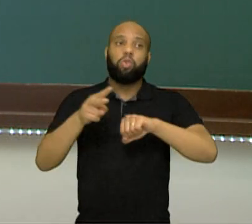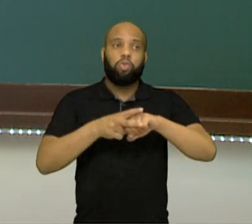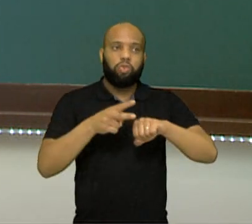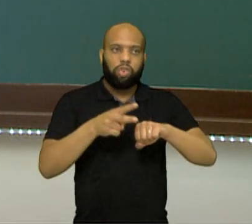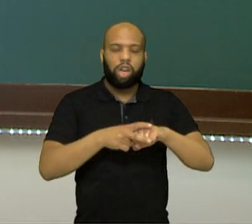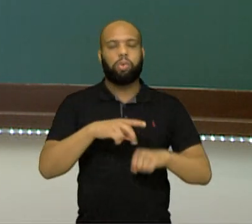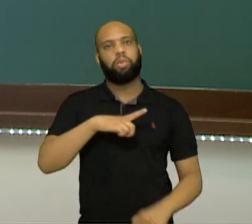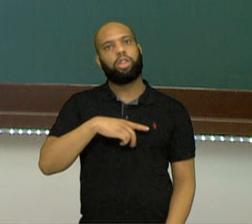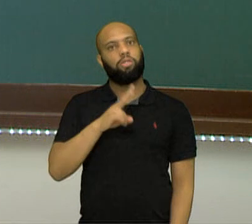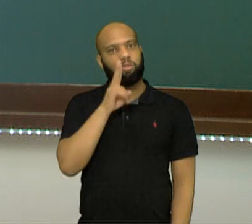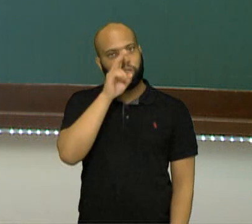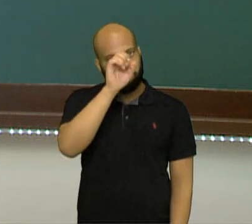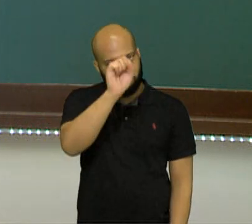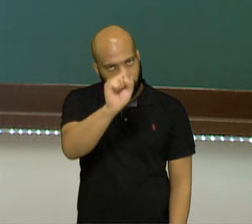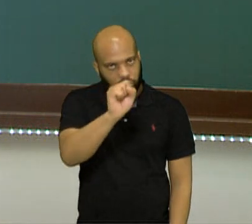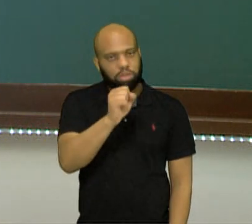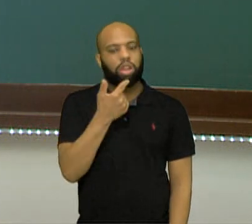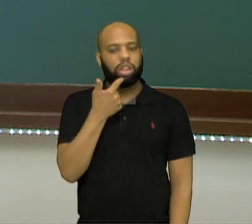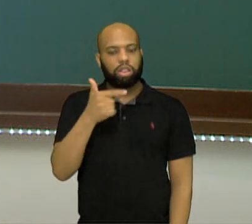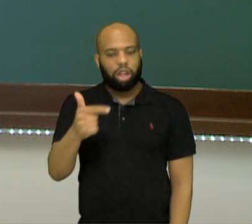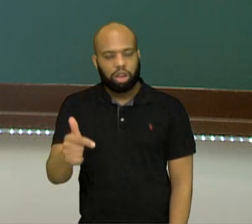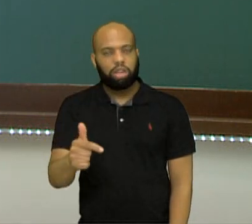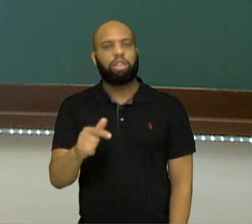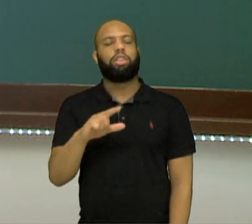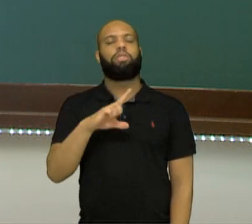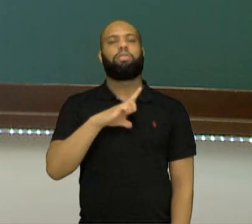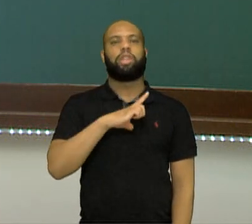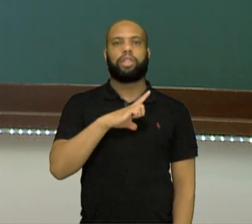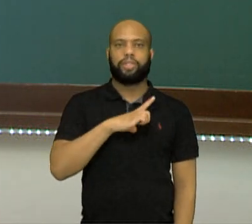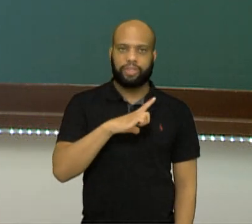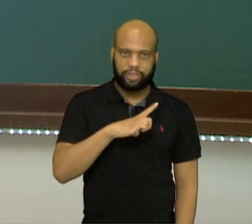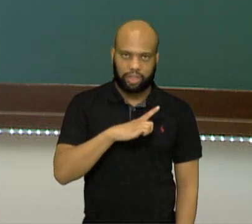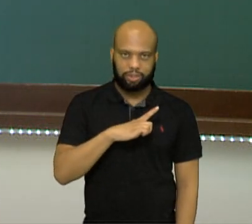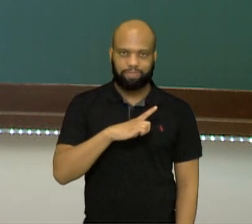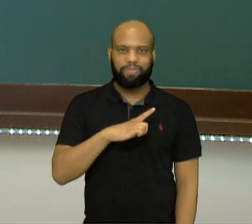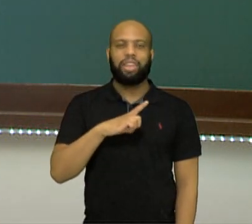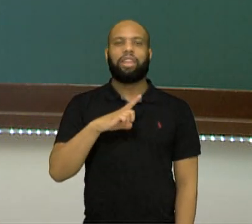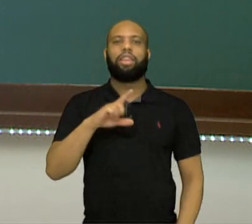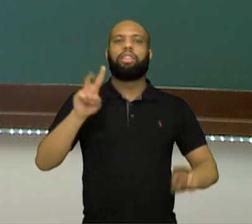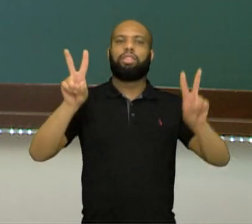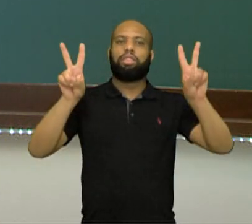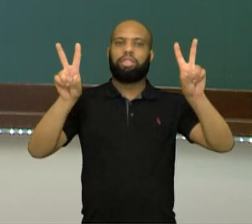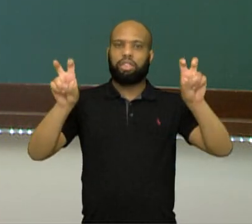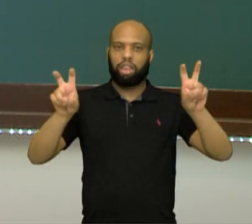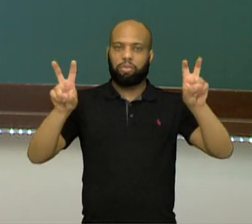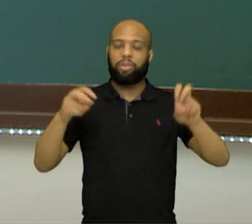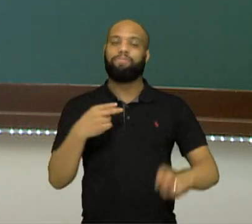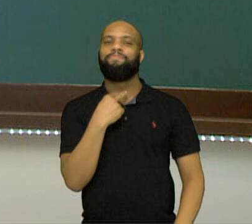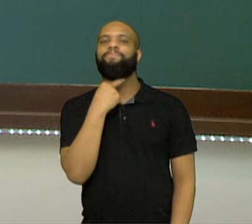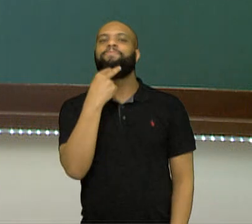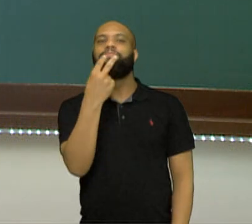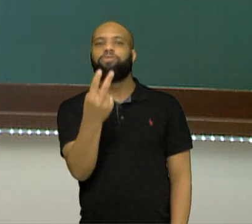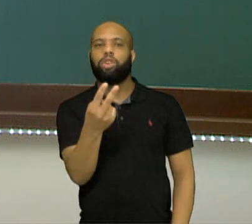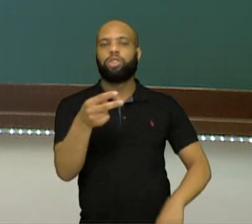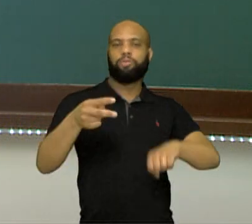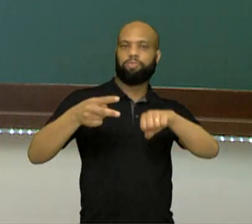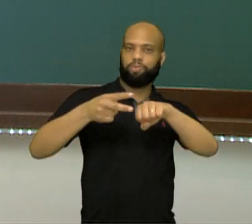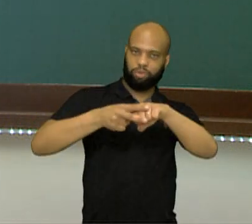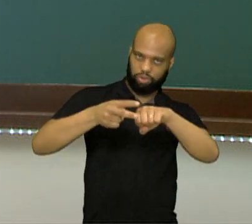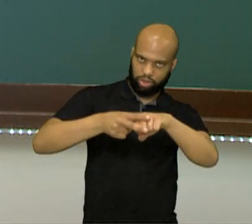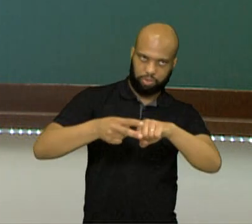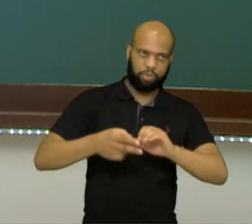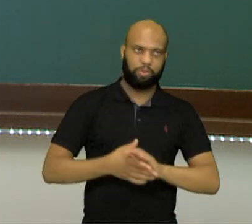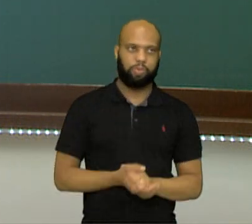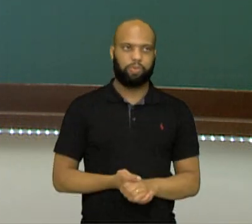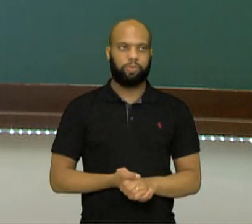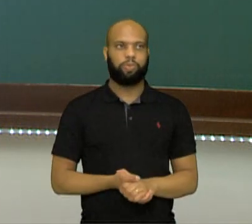nossa língua, que ele também tem o quê? Tem uma voz. Claro que essa voz aí não é aquela de se conversar com ele, aí, amigo, vamos bater um papo? Não, né?